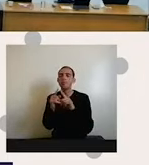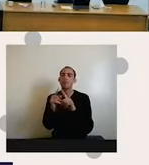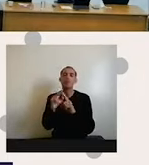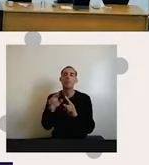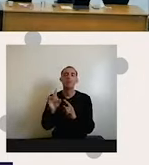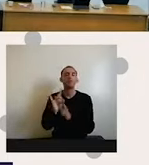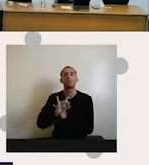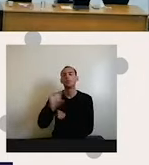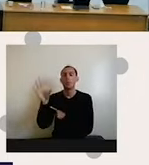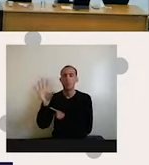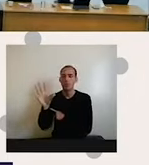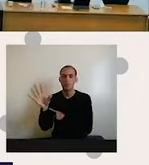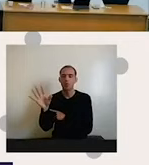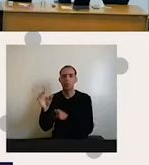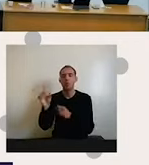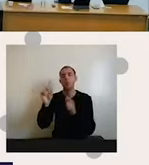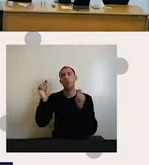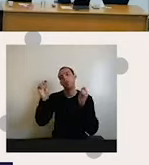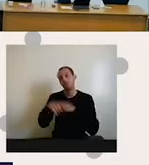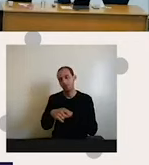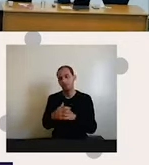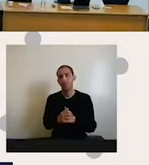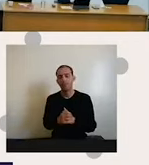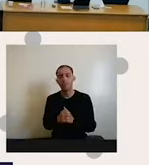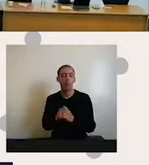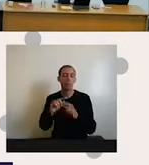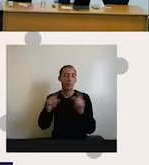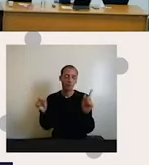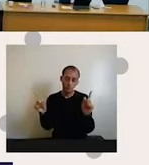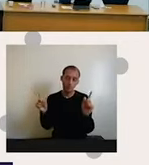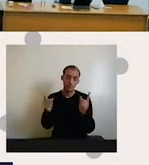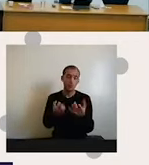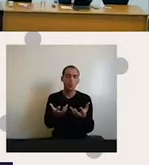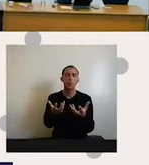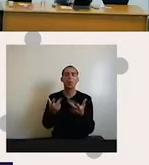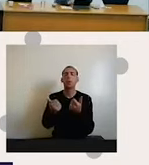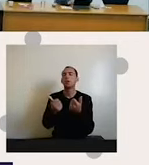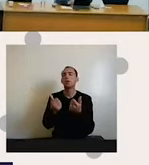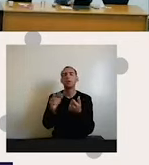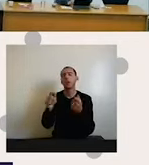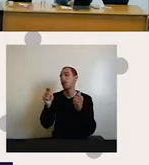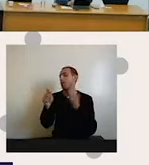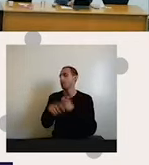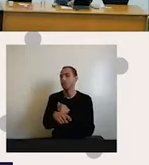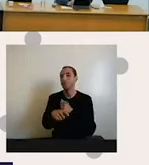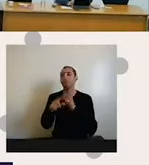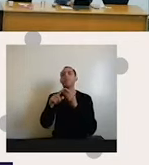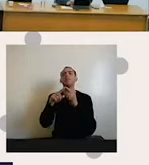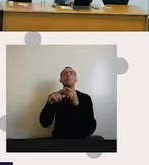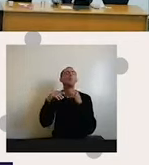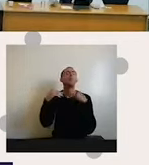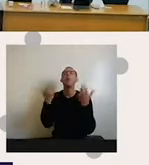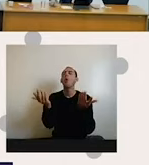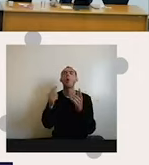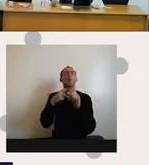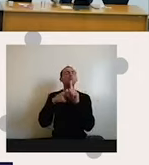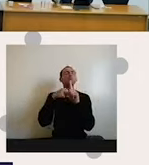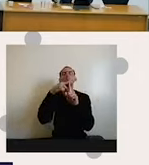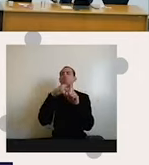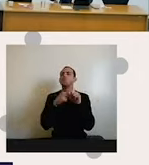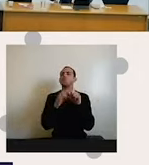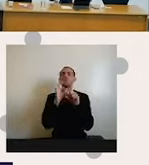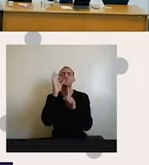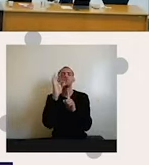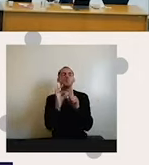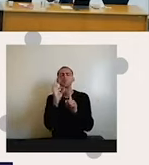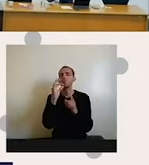laboral, mas também qualificar essa incapacidade, né, qual foi o grau da incapacidade do ponto de vista desse transtorno